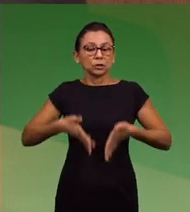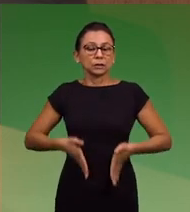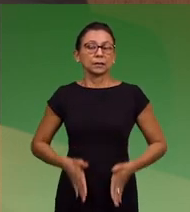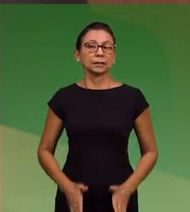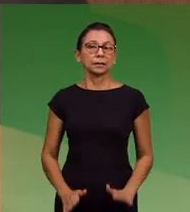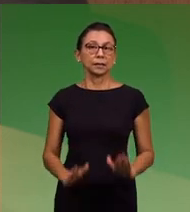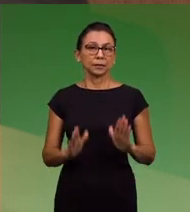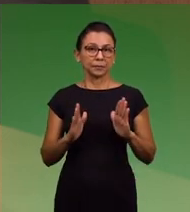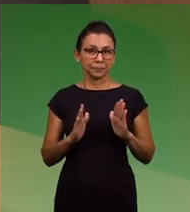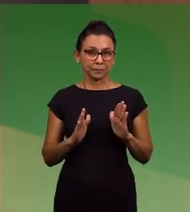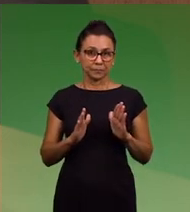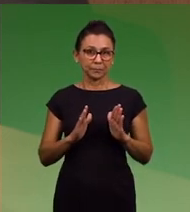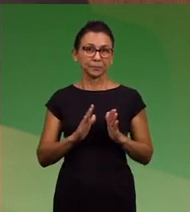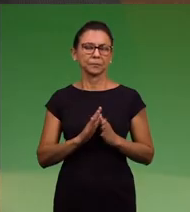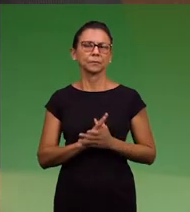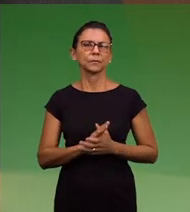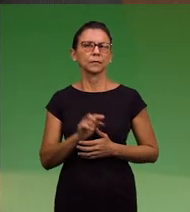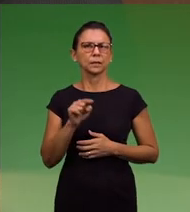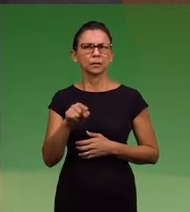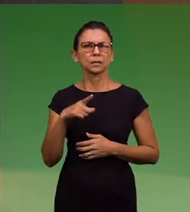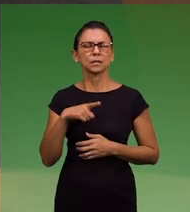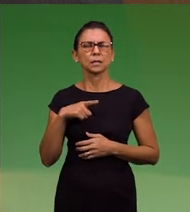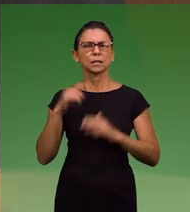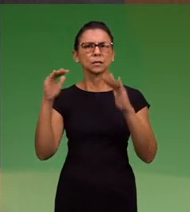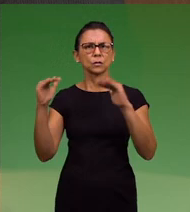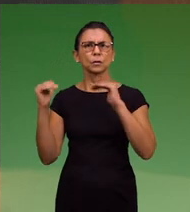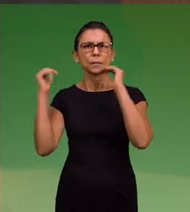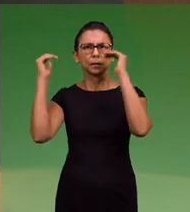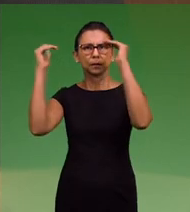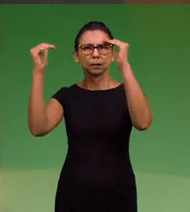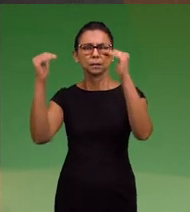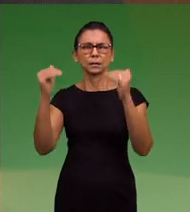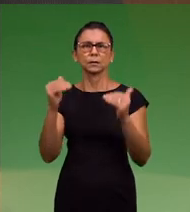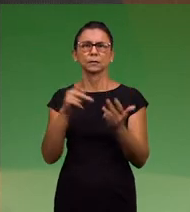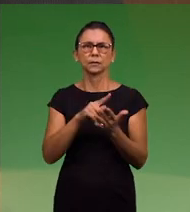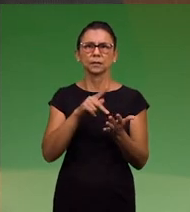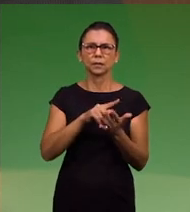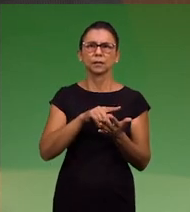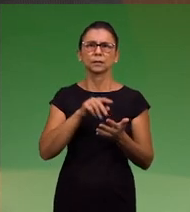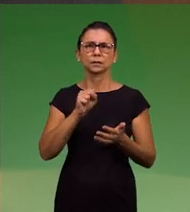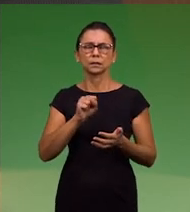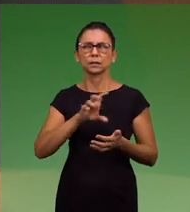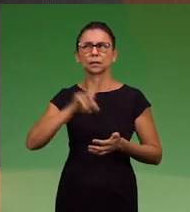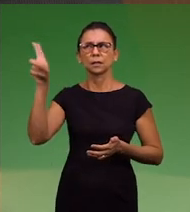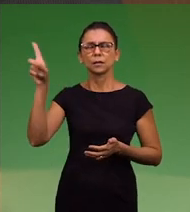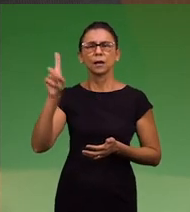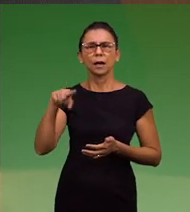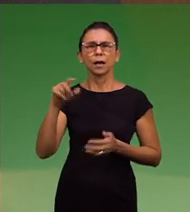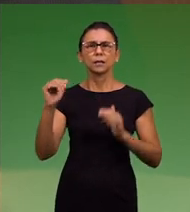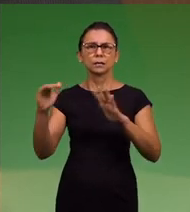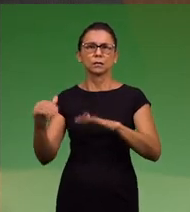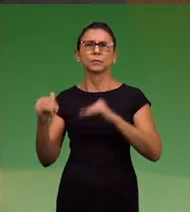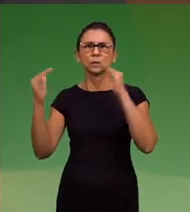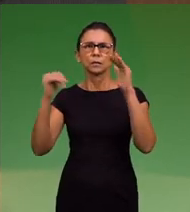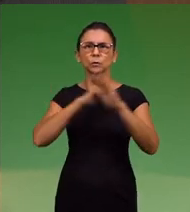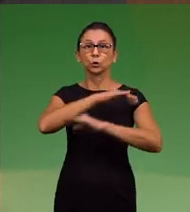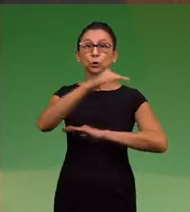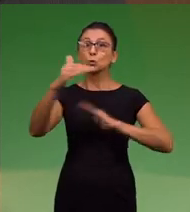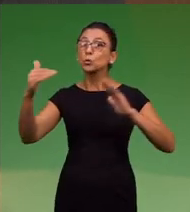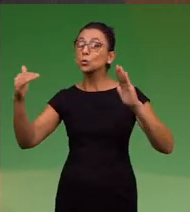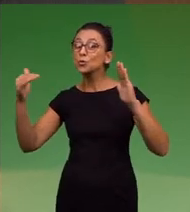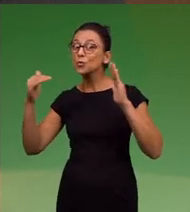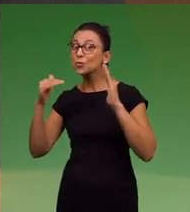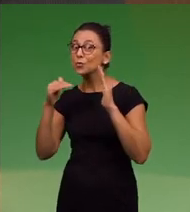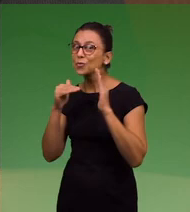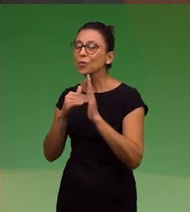salvação nós encontramos essa soberania. Na verdade, Deus é soberano sobre todas as coisas. E a própria Bíblia já diz que é